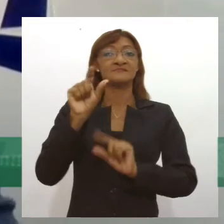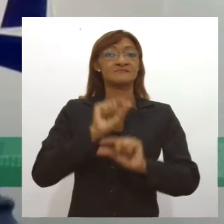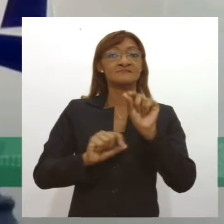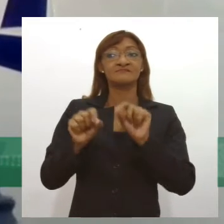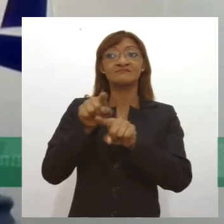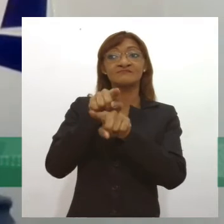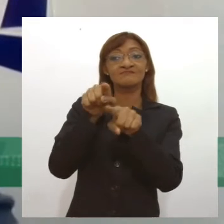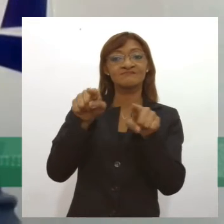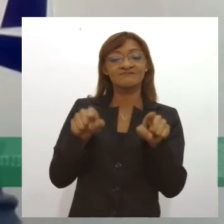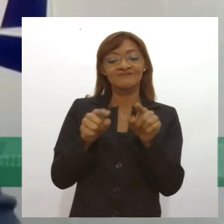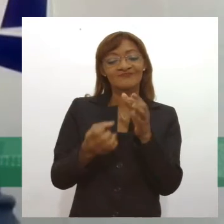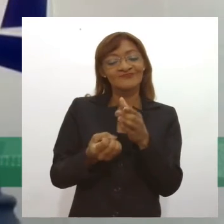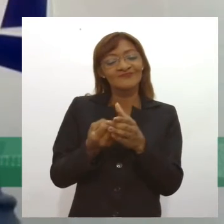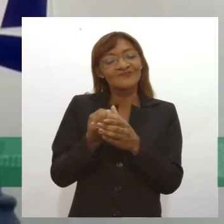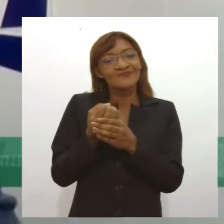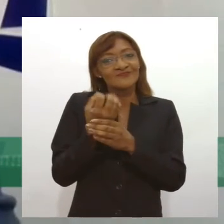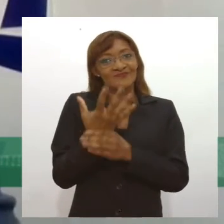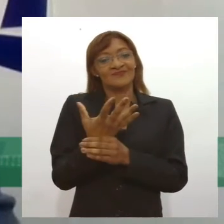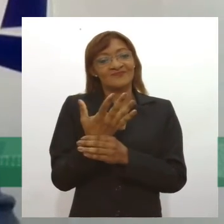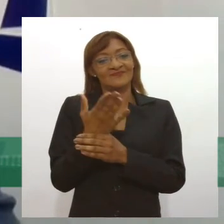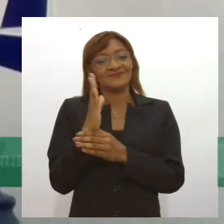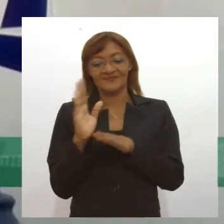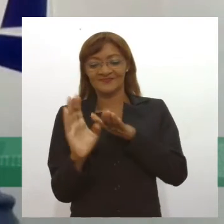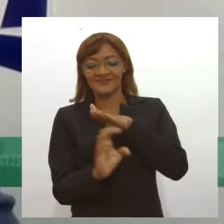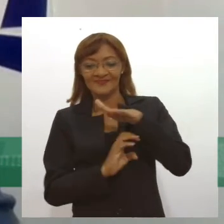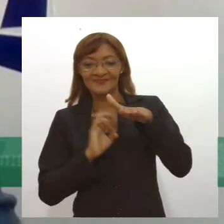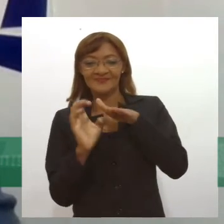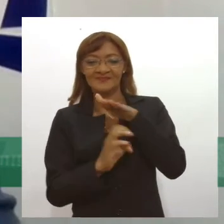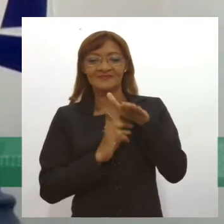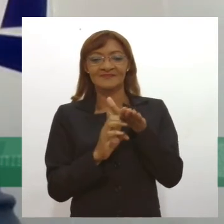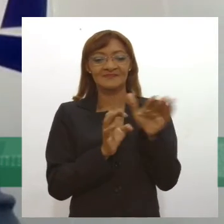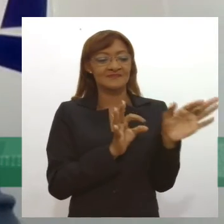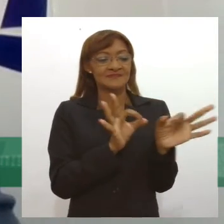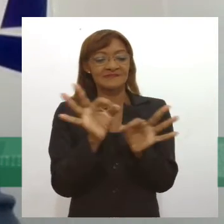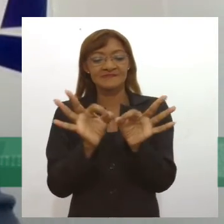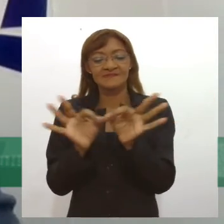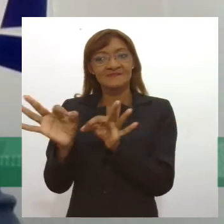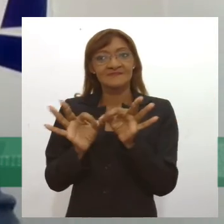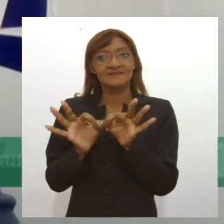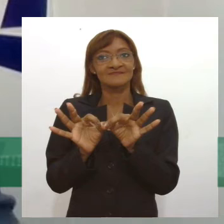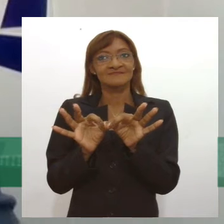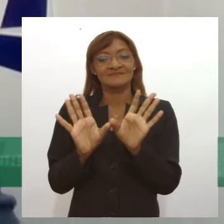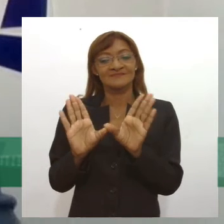criar uma empresa, uma organização que seja